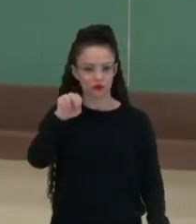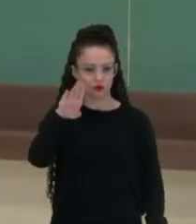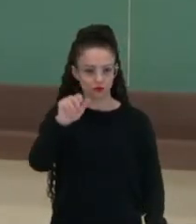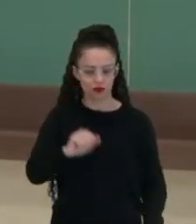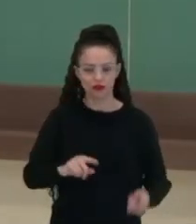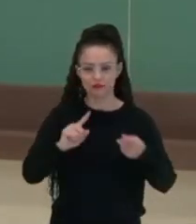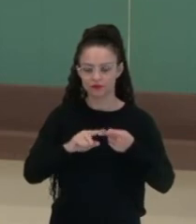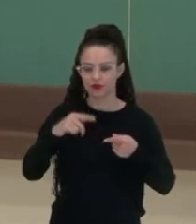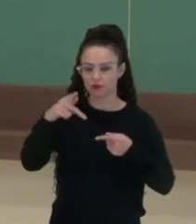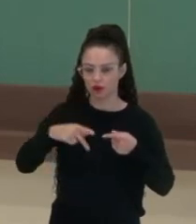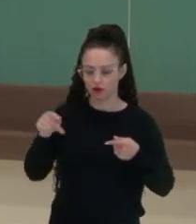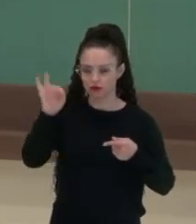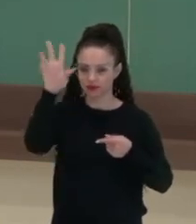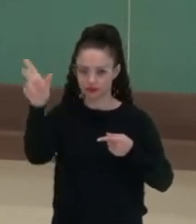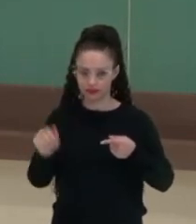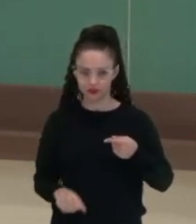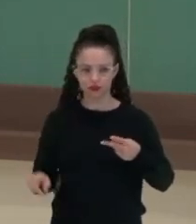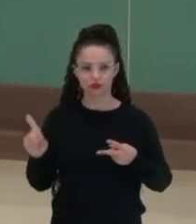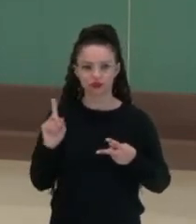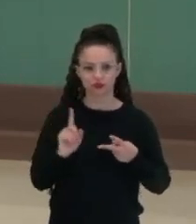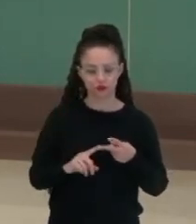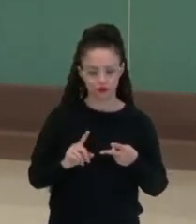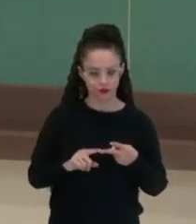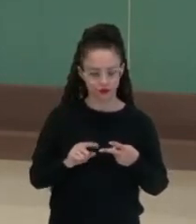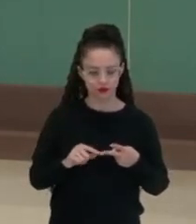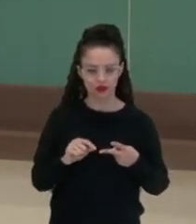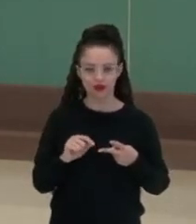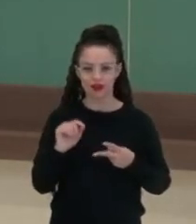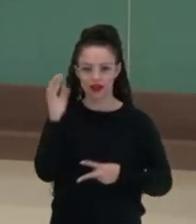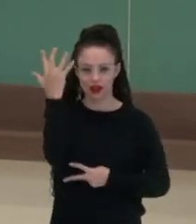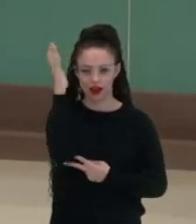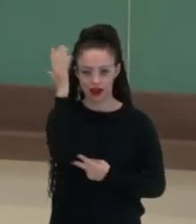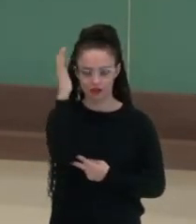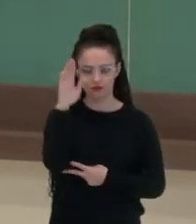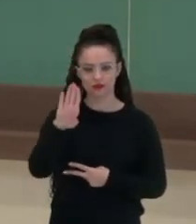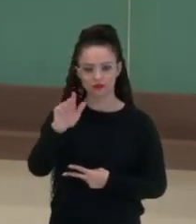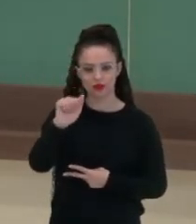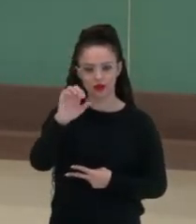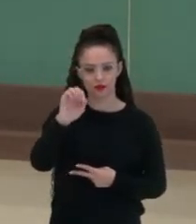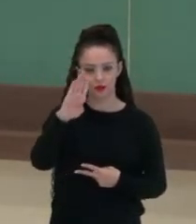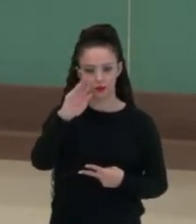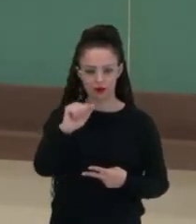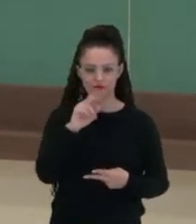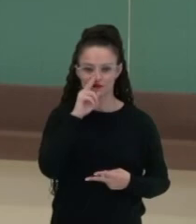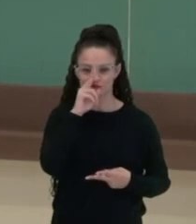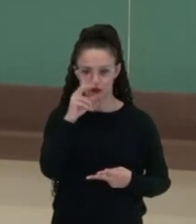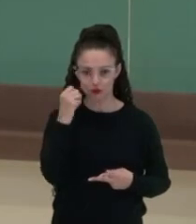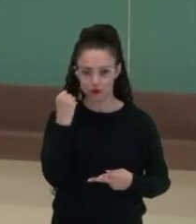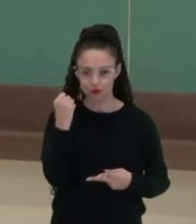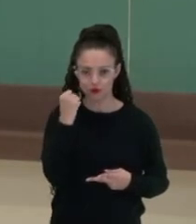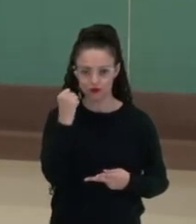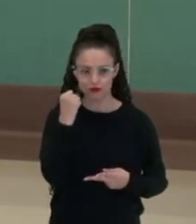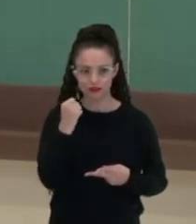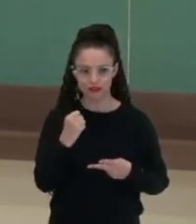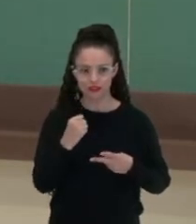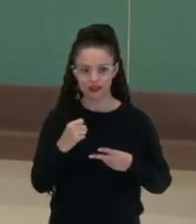falando dos povos africanos, a gente está falando da árvore também do baobá, que traz a força, né?